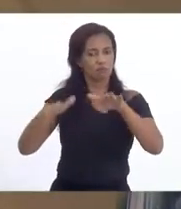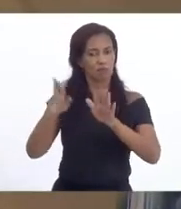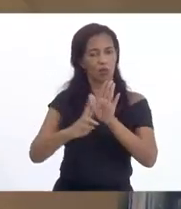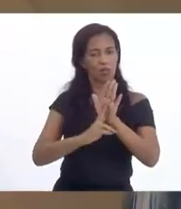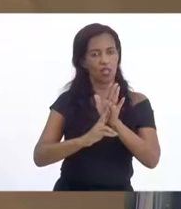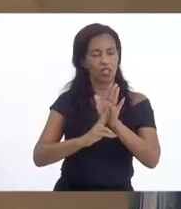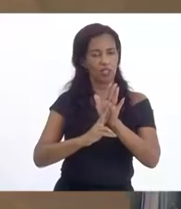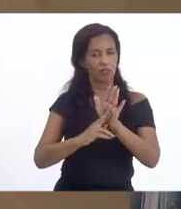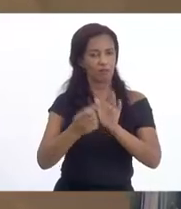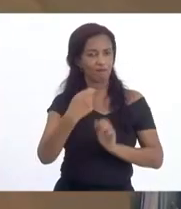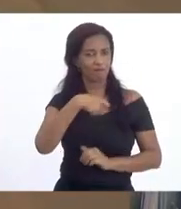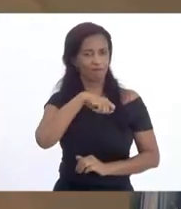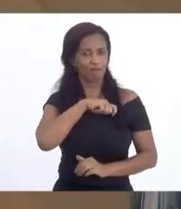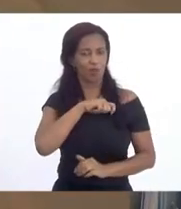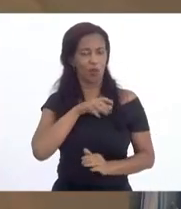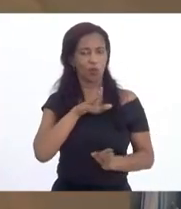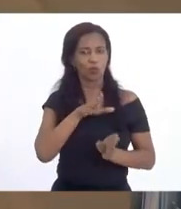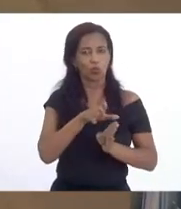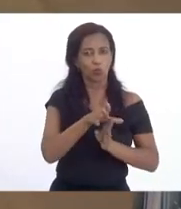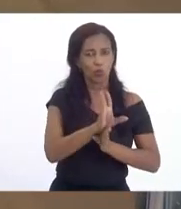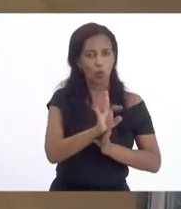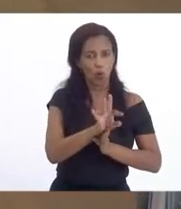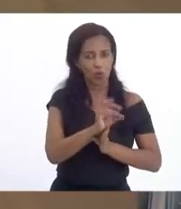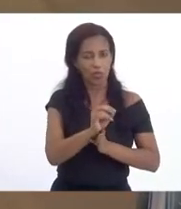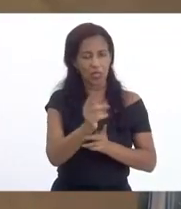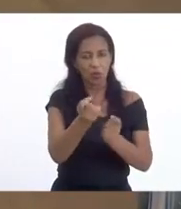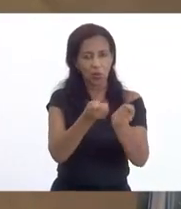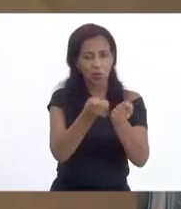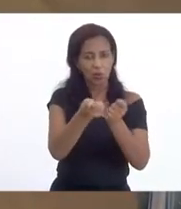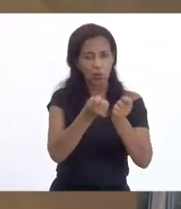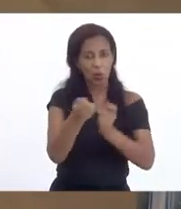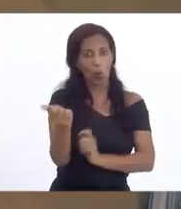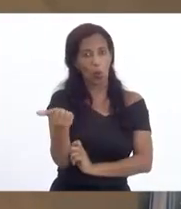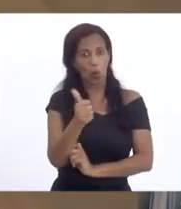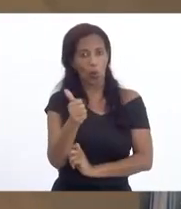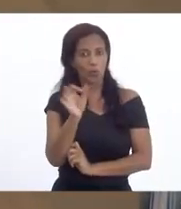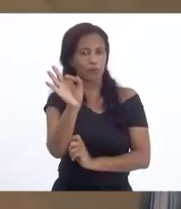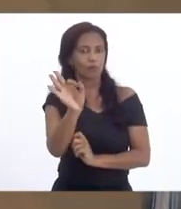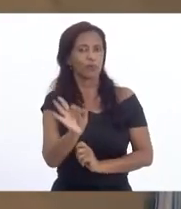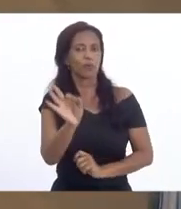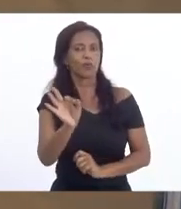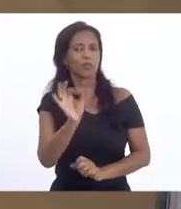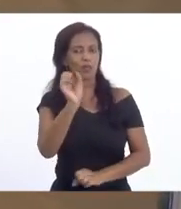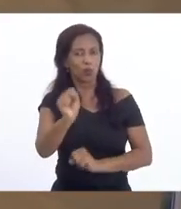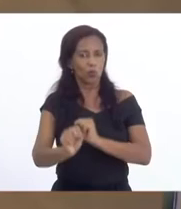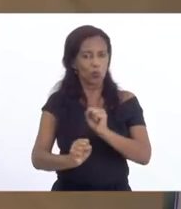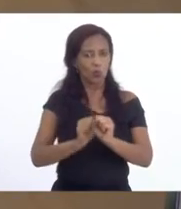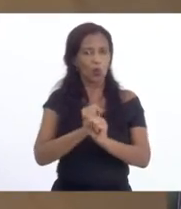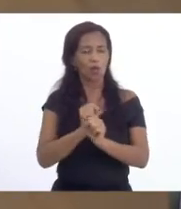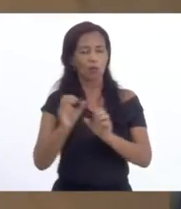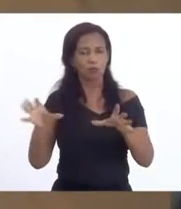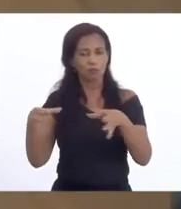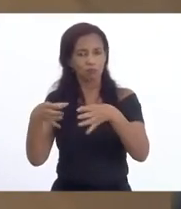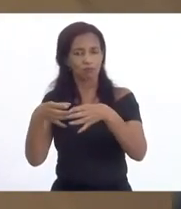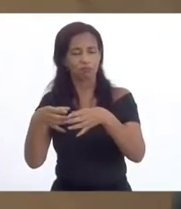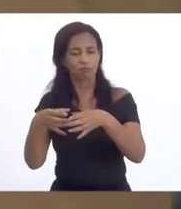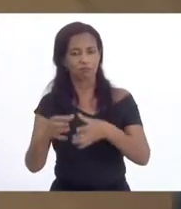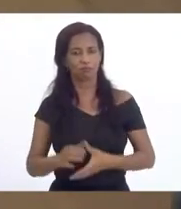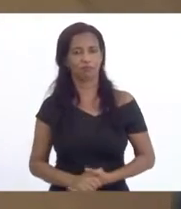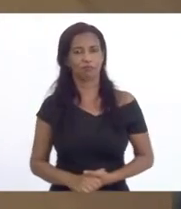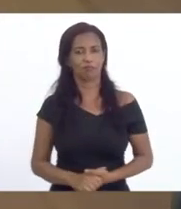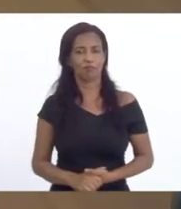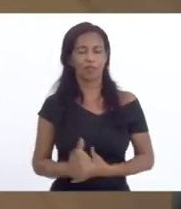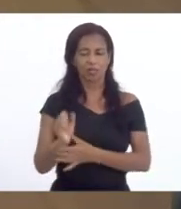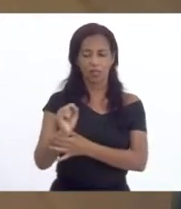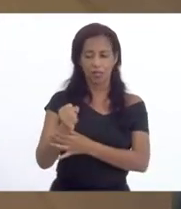de recuperação do Conselho, nós economizamos de pessoal a média de 11% por ano com pessoal.